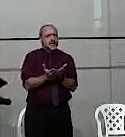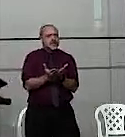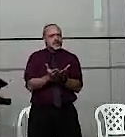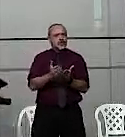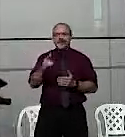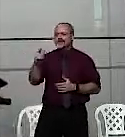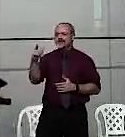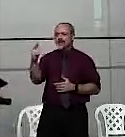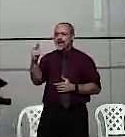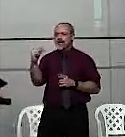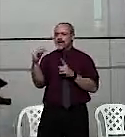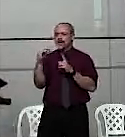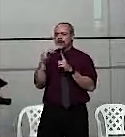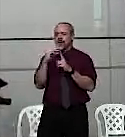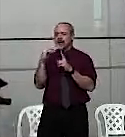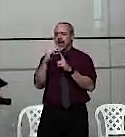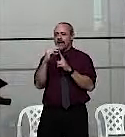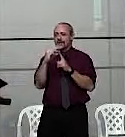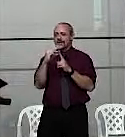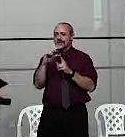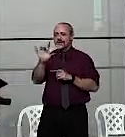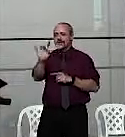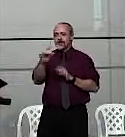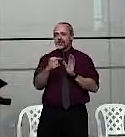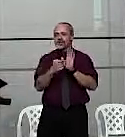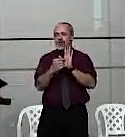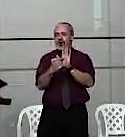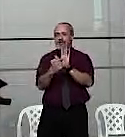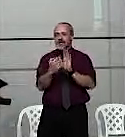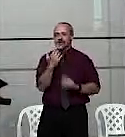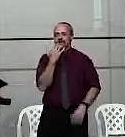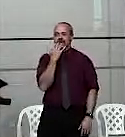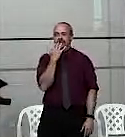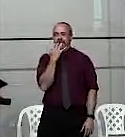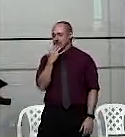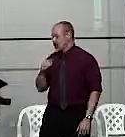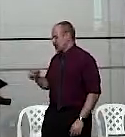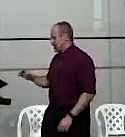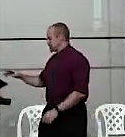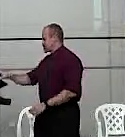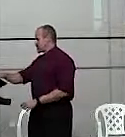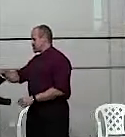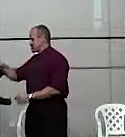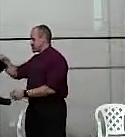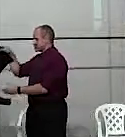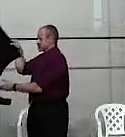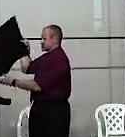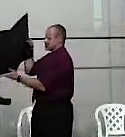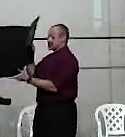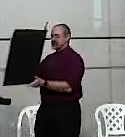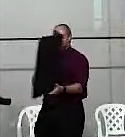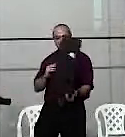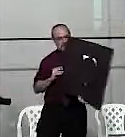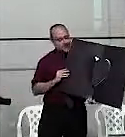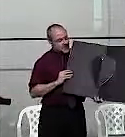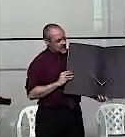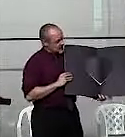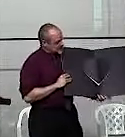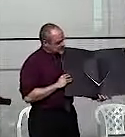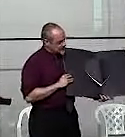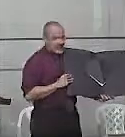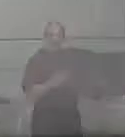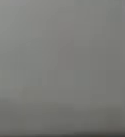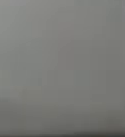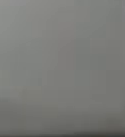Um livro sem palavras. Somente mostra as cores. E nós temos